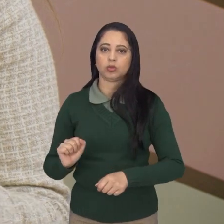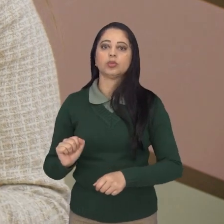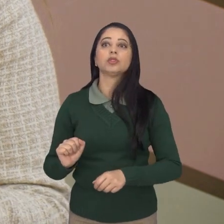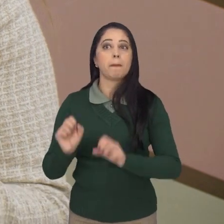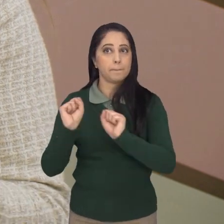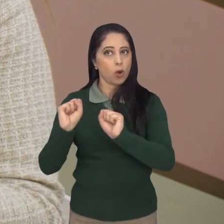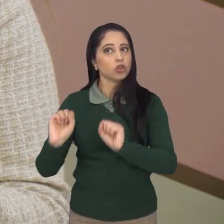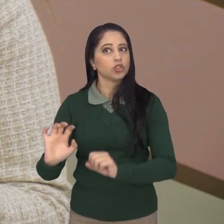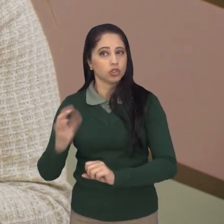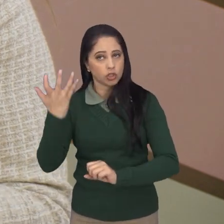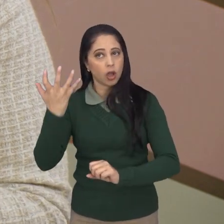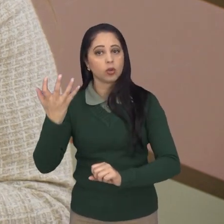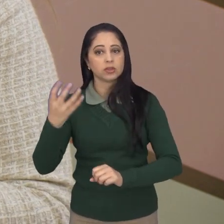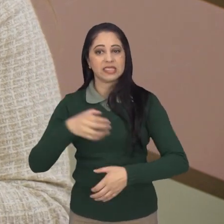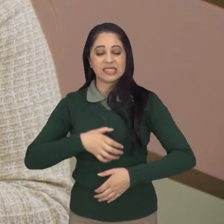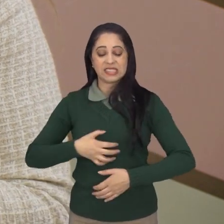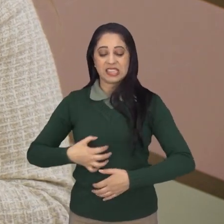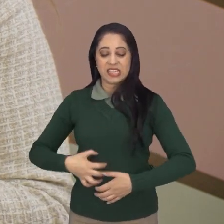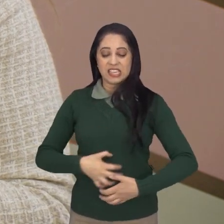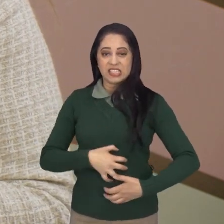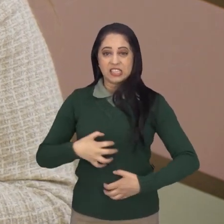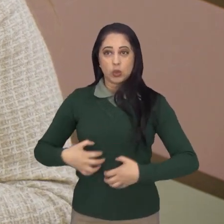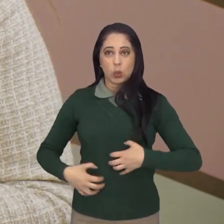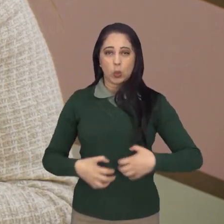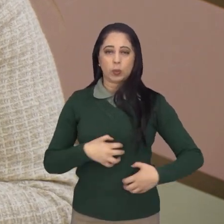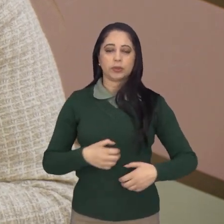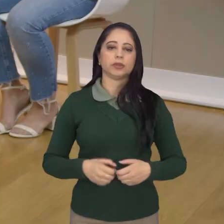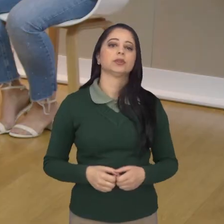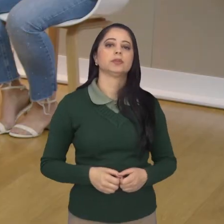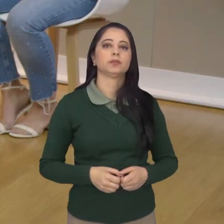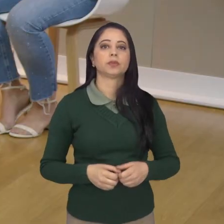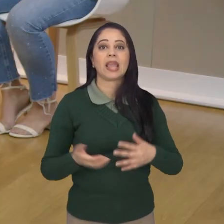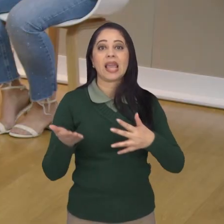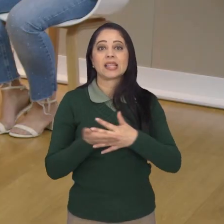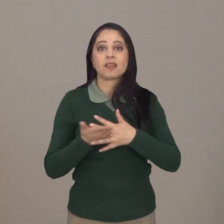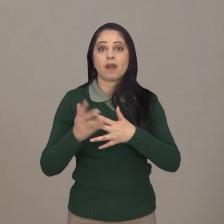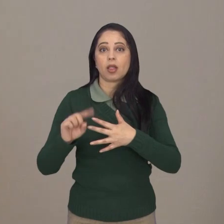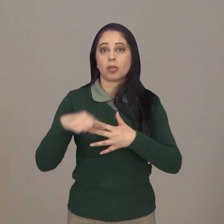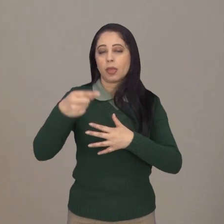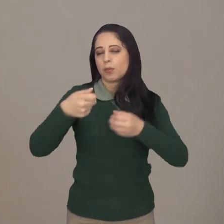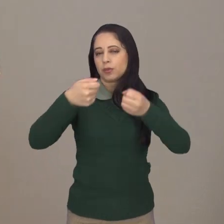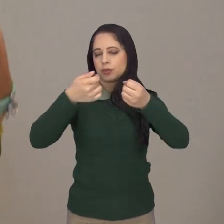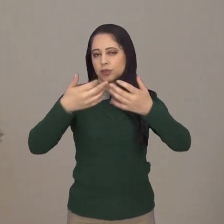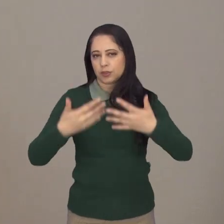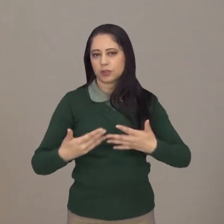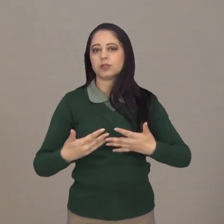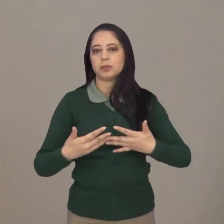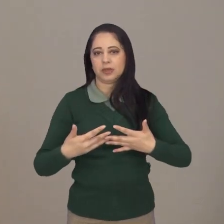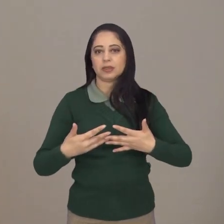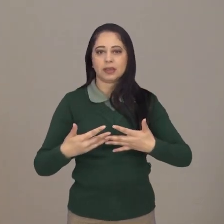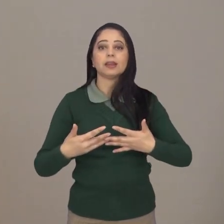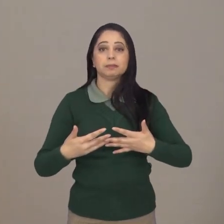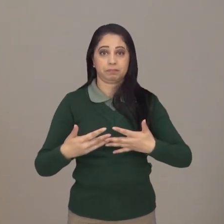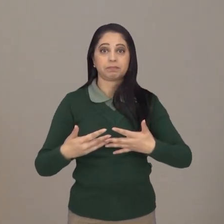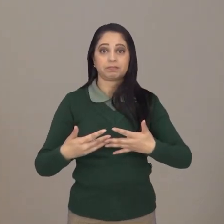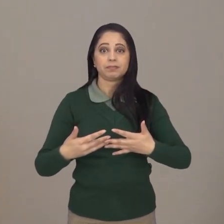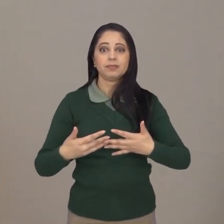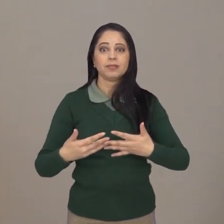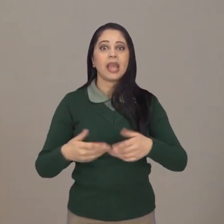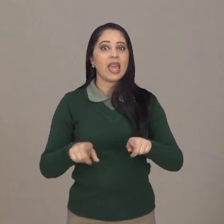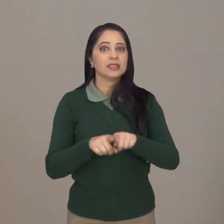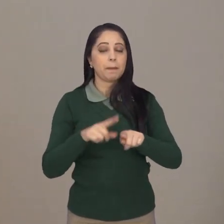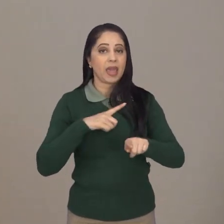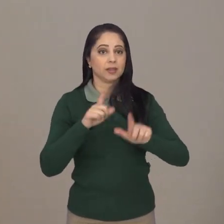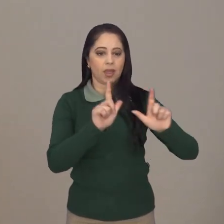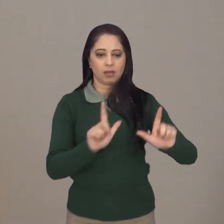que pode acontecer no organismo no geral. Entendi. Bom, daqui a pouquinho na volta do intervalo a gente vai falar sobre essas outras manifestações. Inclusive a